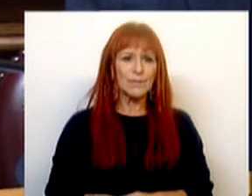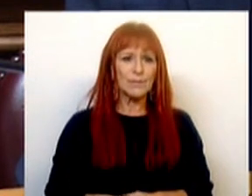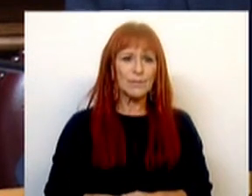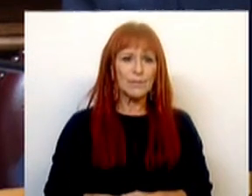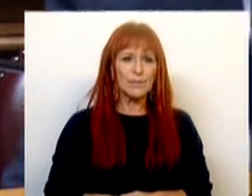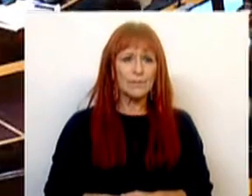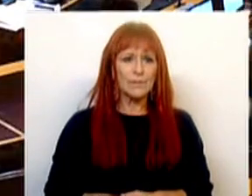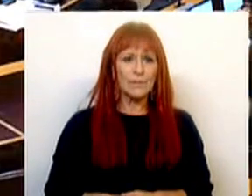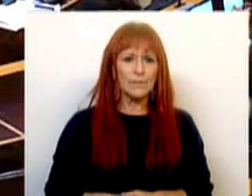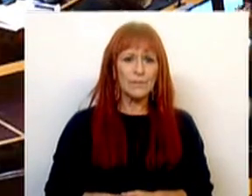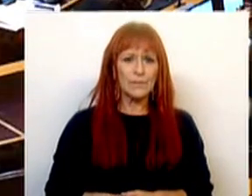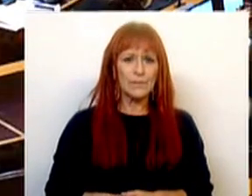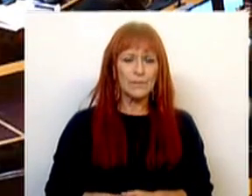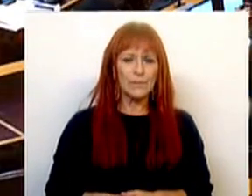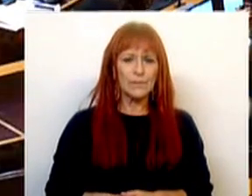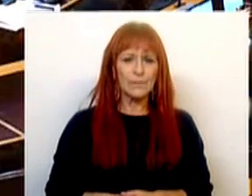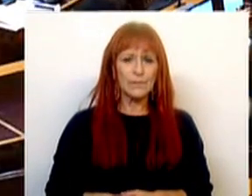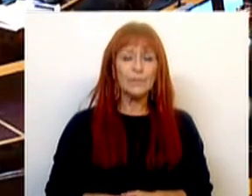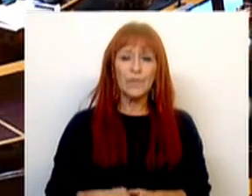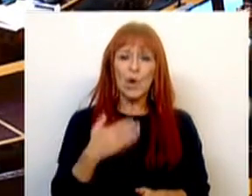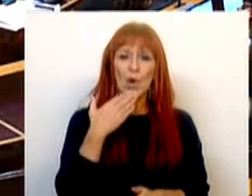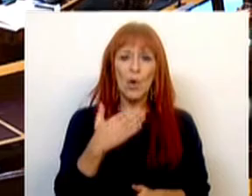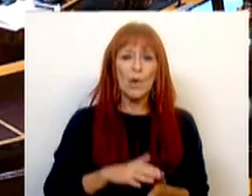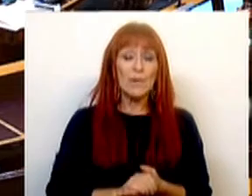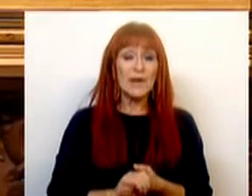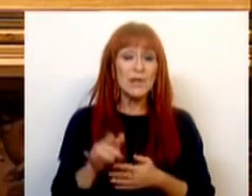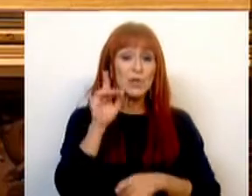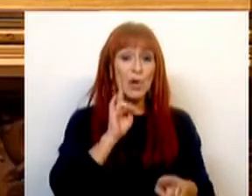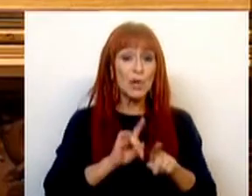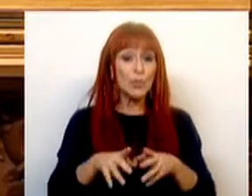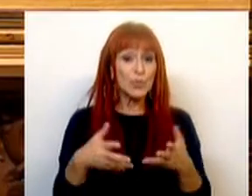Muito obrigada, Sra. Deputada.